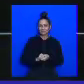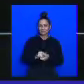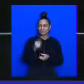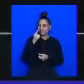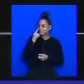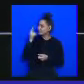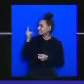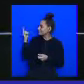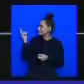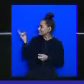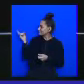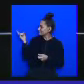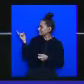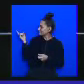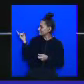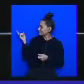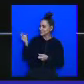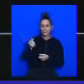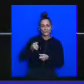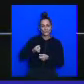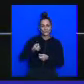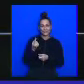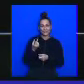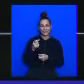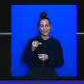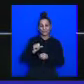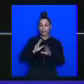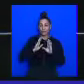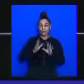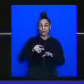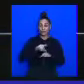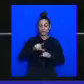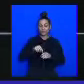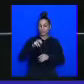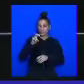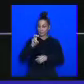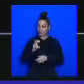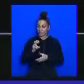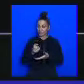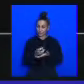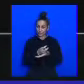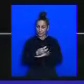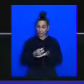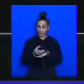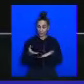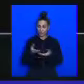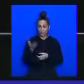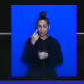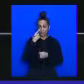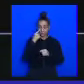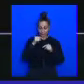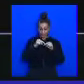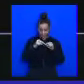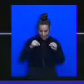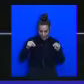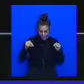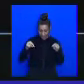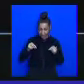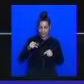E lá vem ele, é o número 19. Já foram sorteados 5 números da Quina de hoje, então vamos